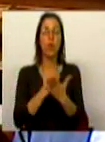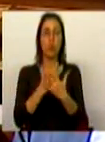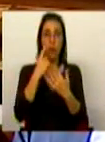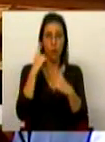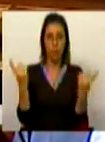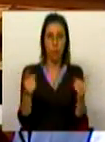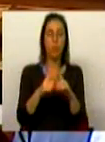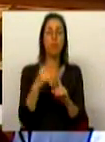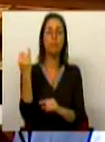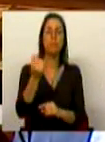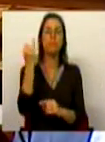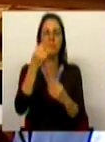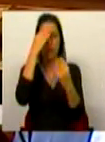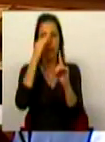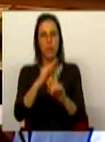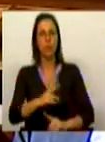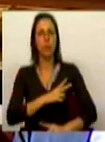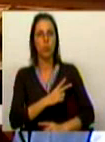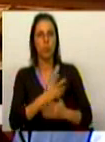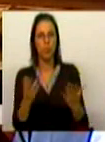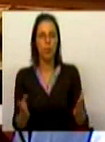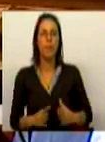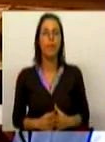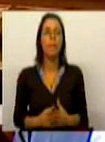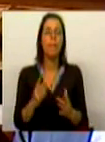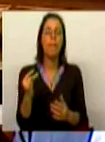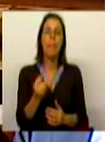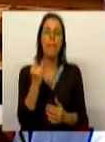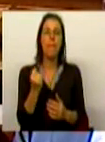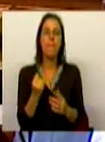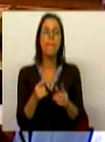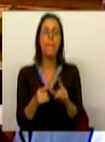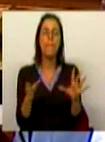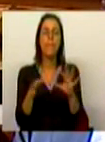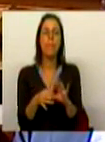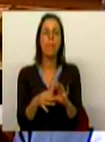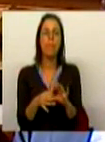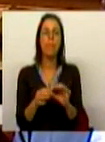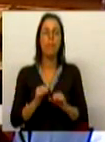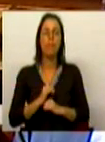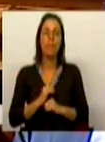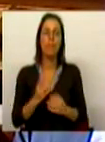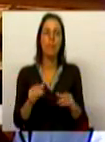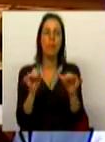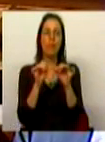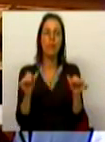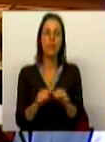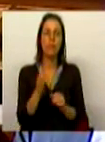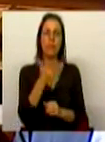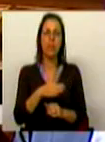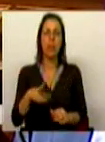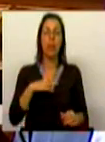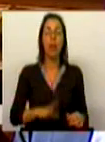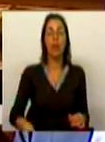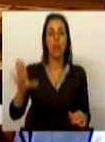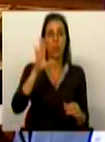pública, nas instituições de ensino superior e nas instituições que compõem o nosso sistema científico